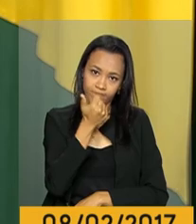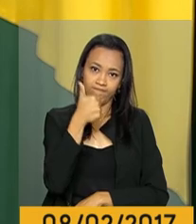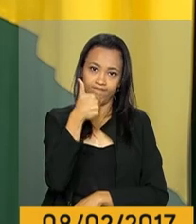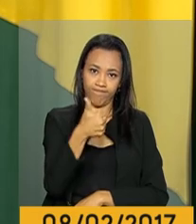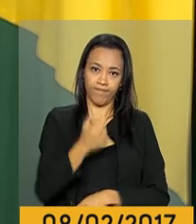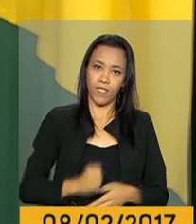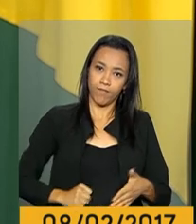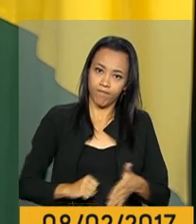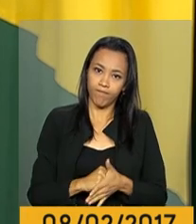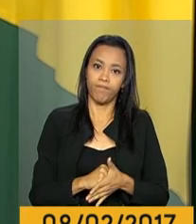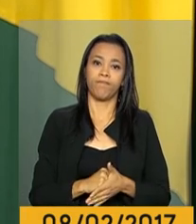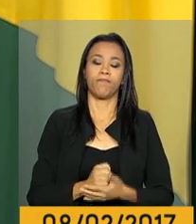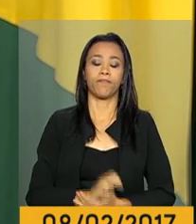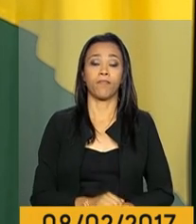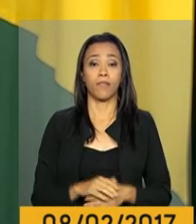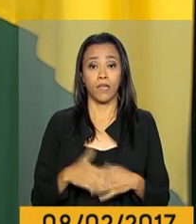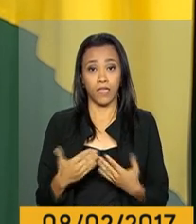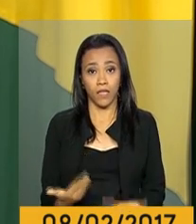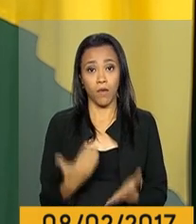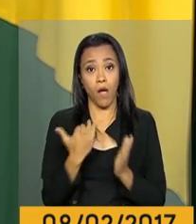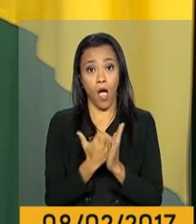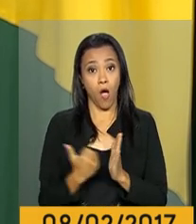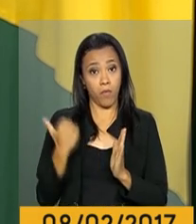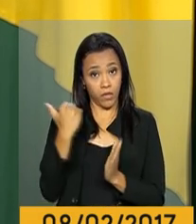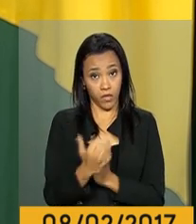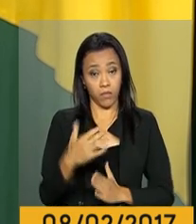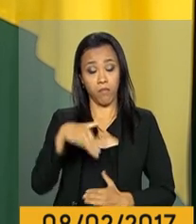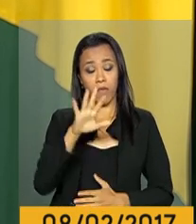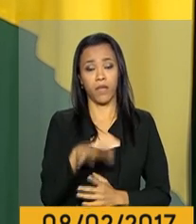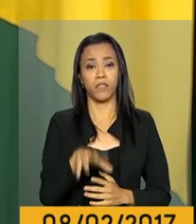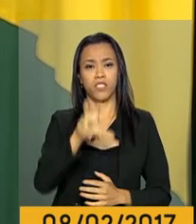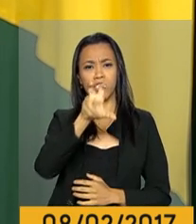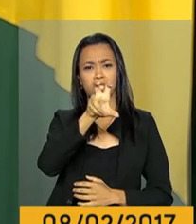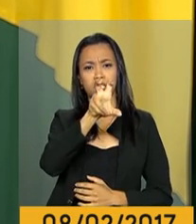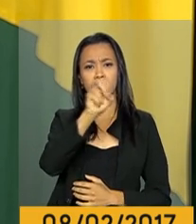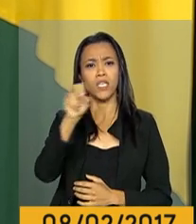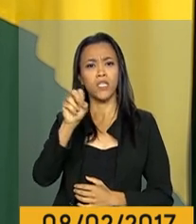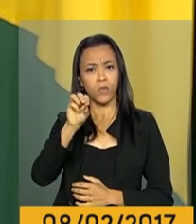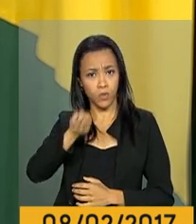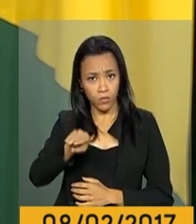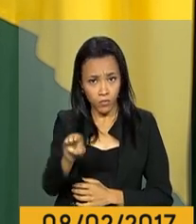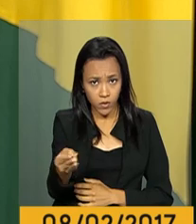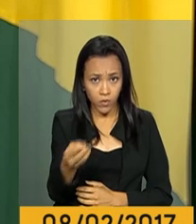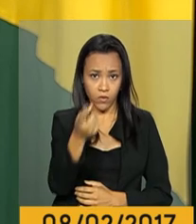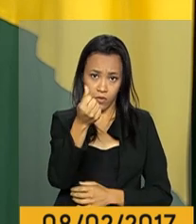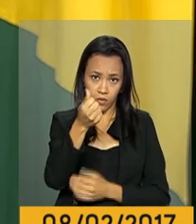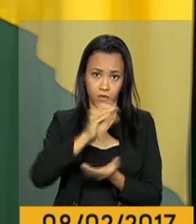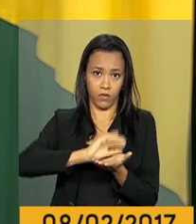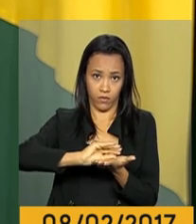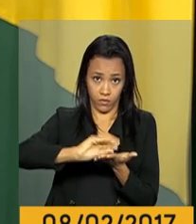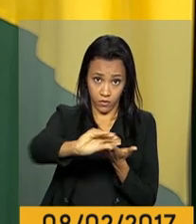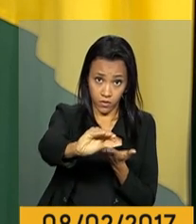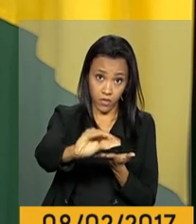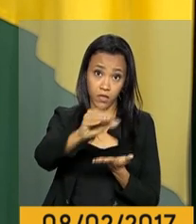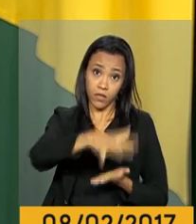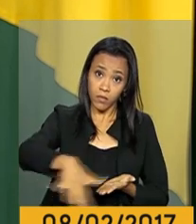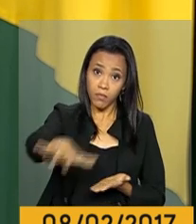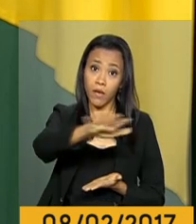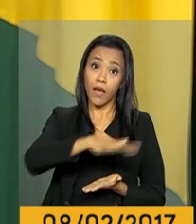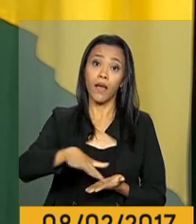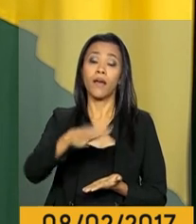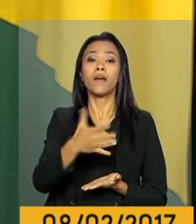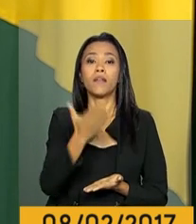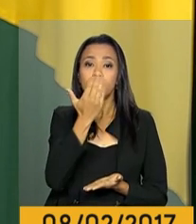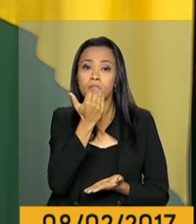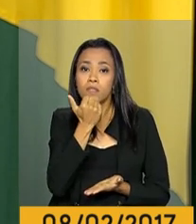agora aumentamos Eme 500 milhões verba para merenda